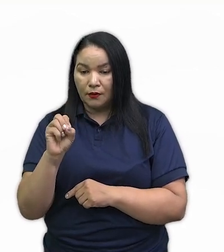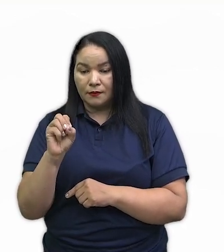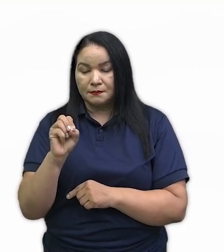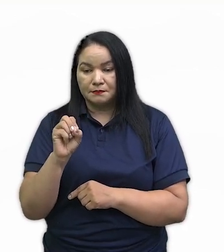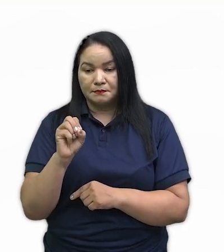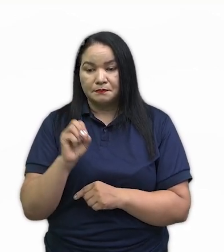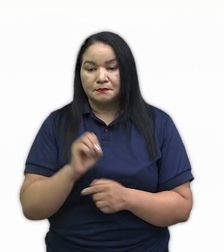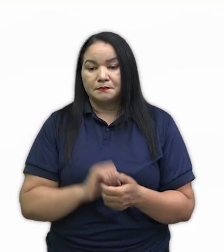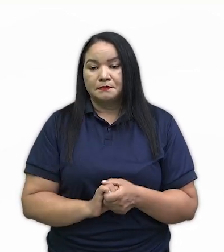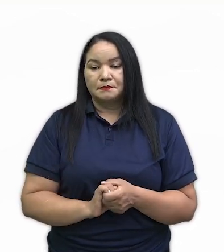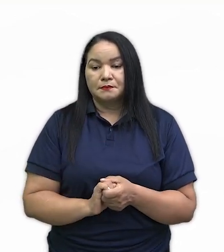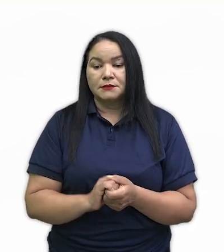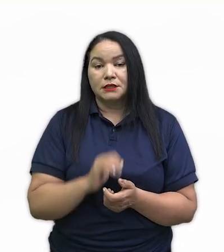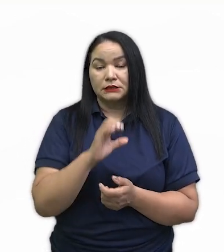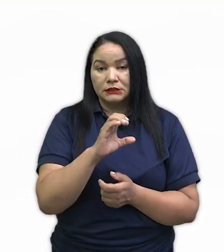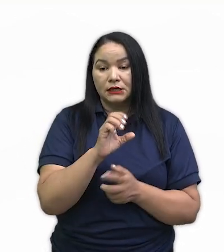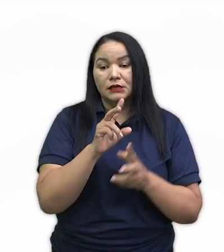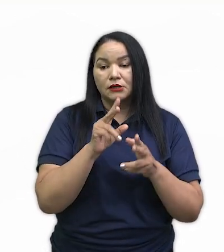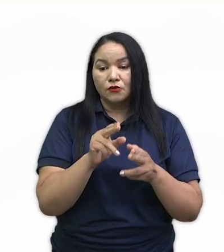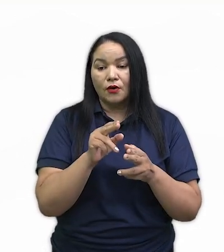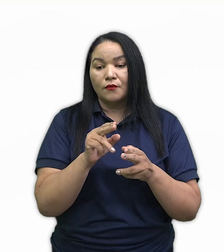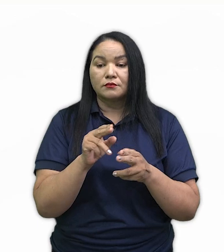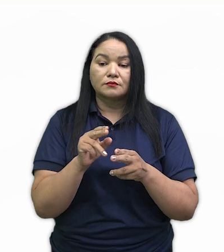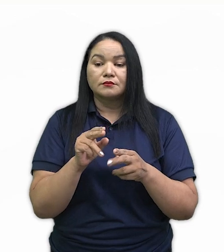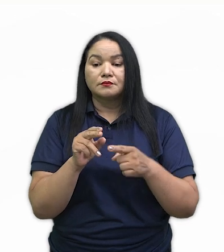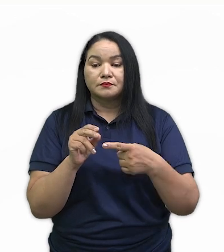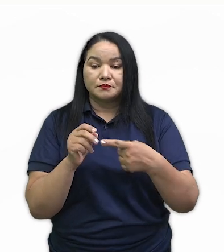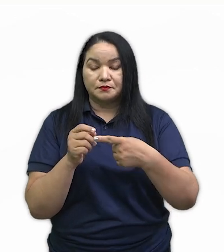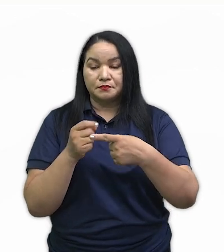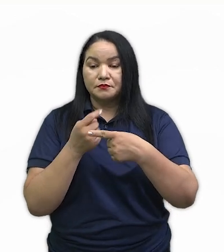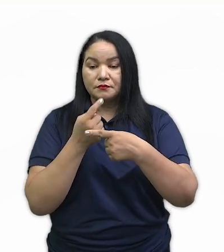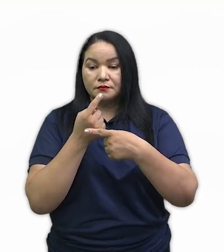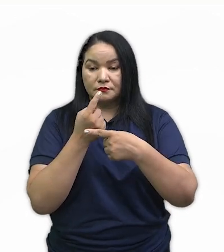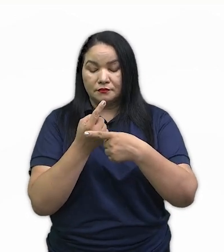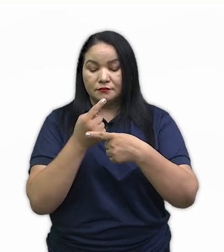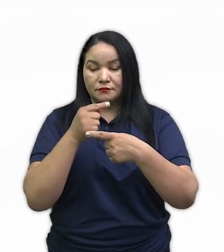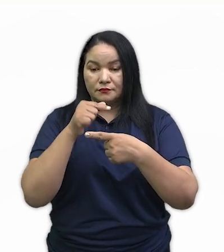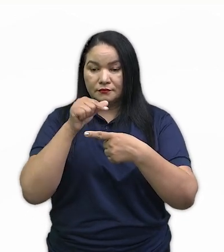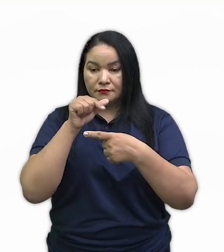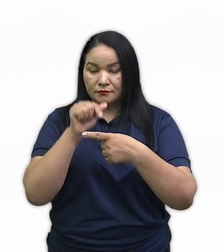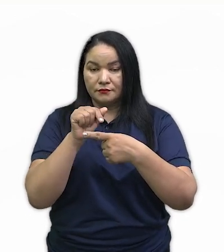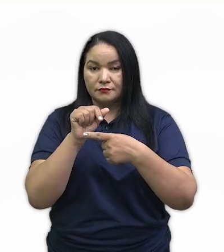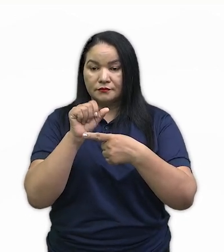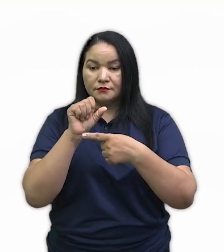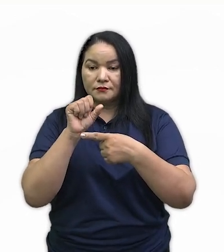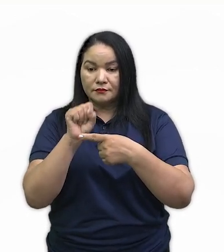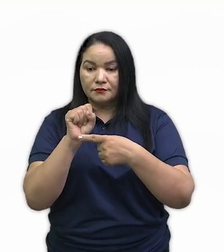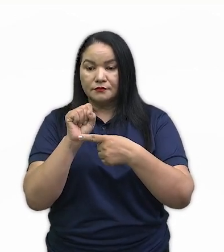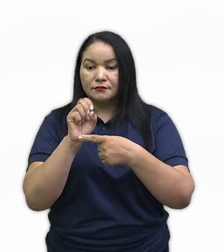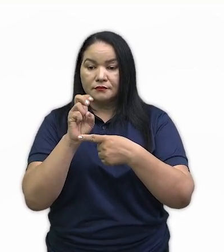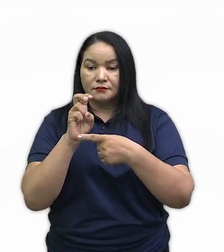17.850. Ou seja, o valor do capital inicial é